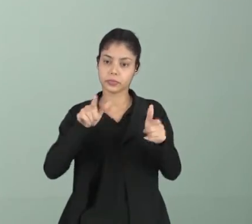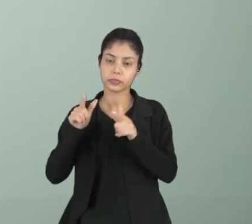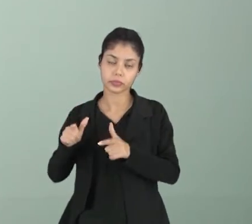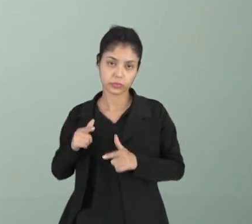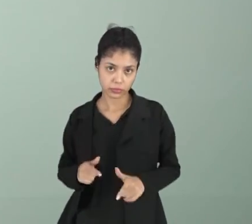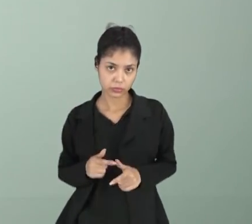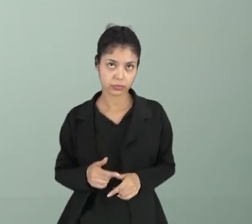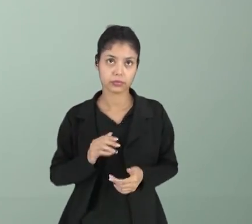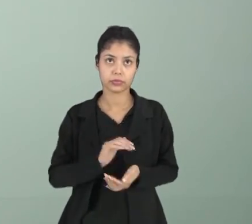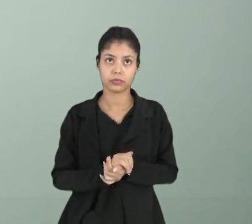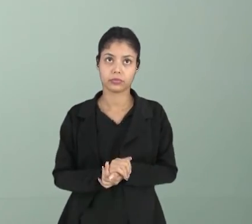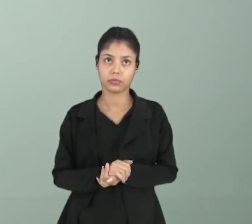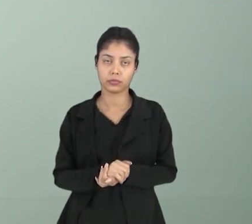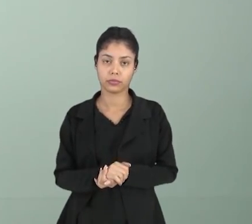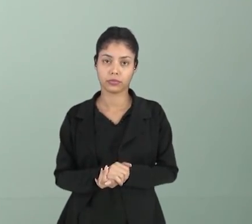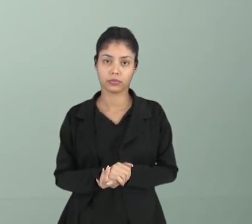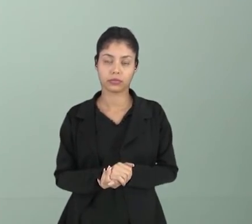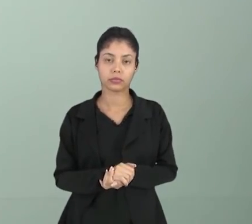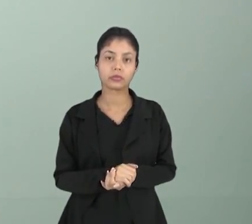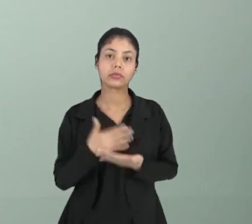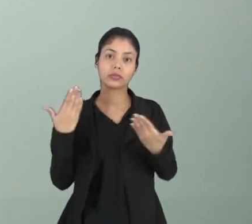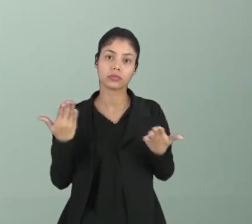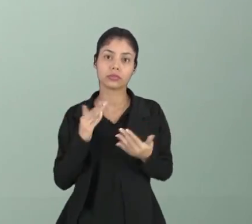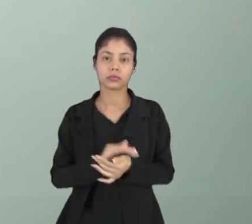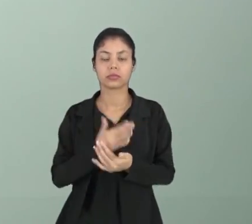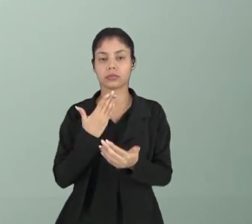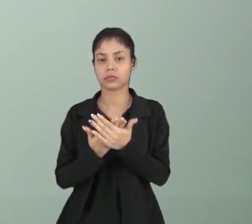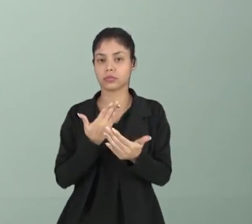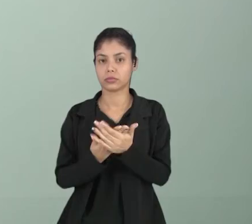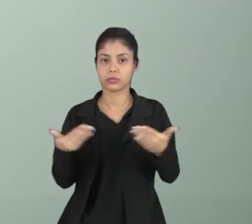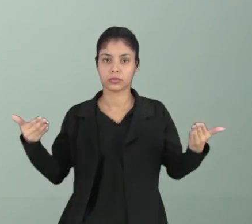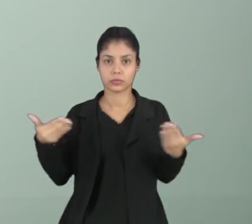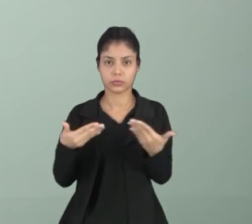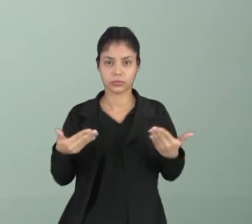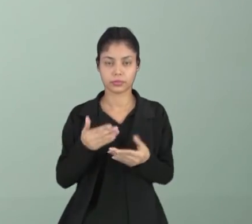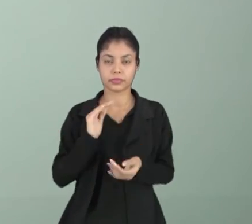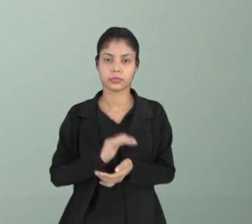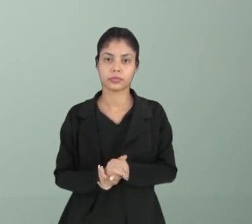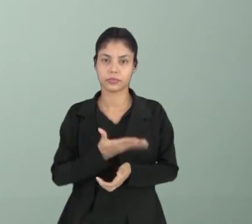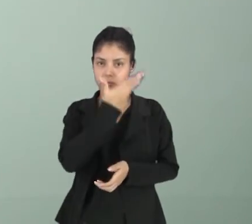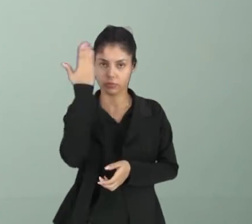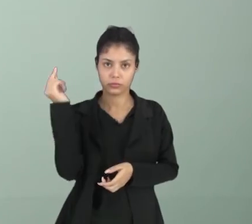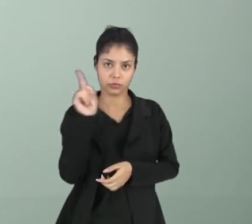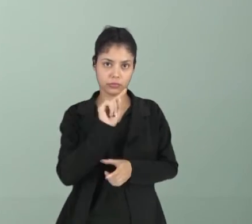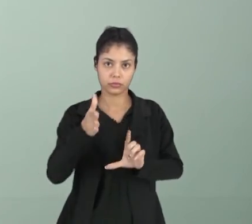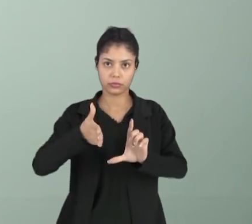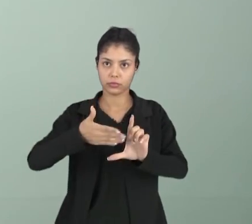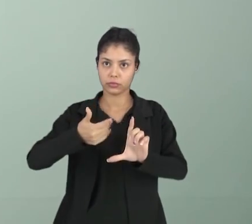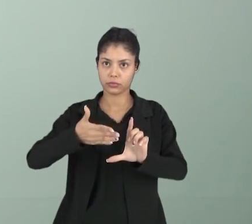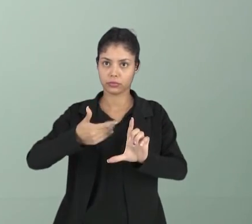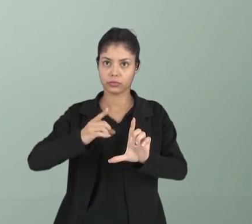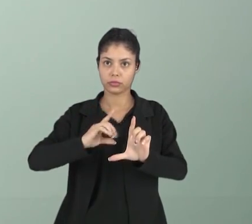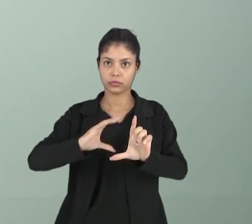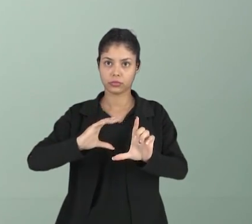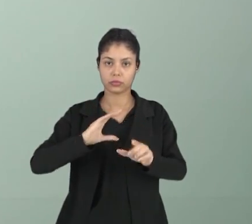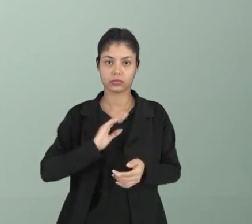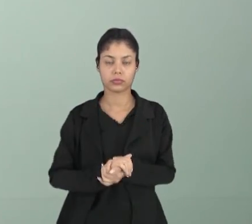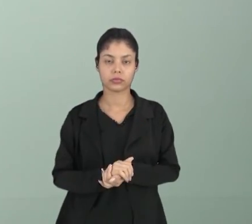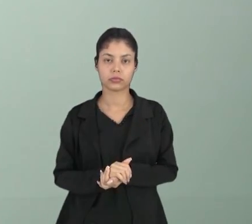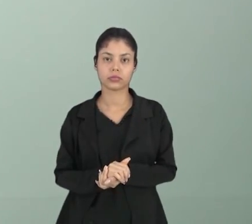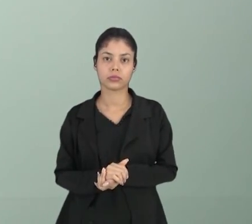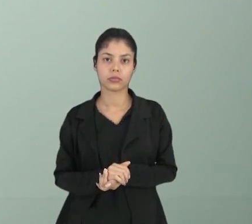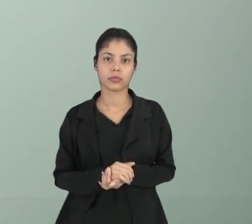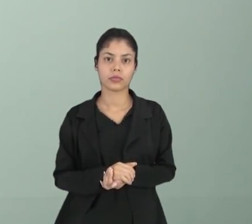de infográficos. Essa foi a nossa aula de hoje. Não esqueçam de acessar a plataforma